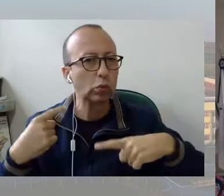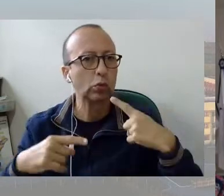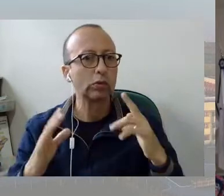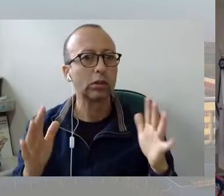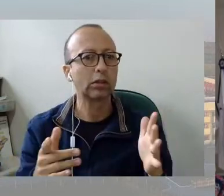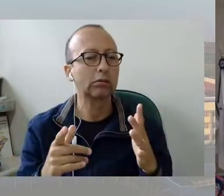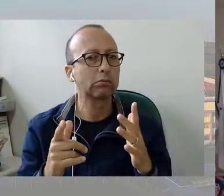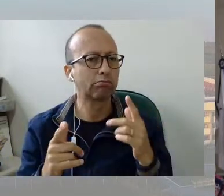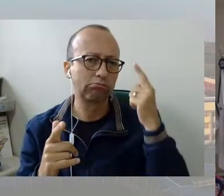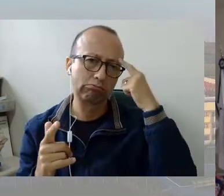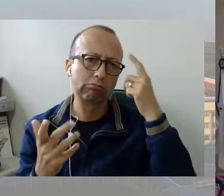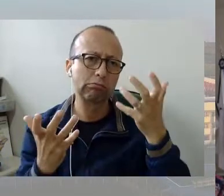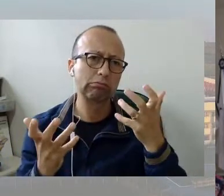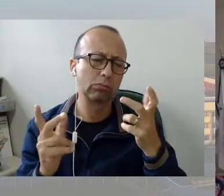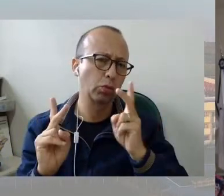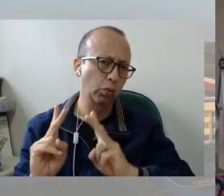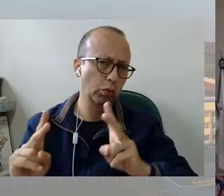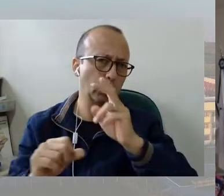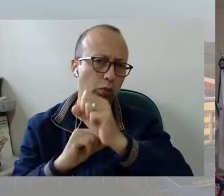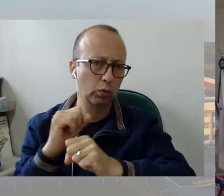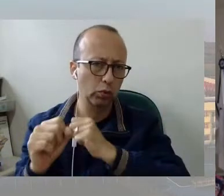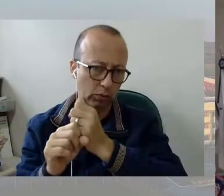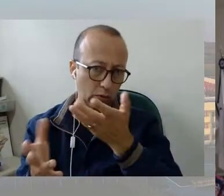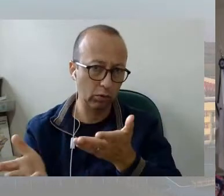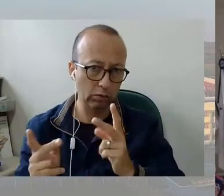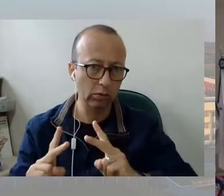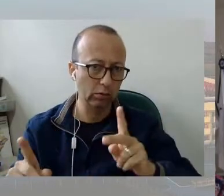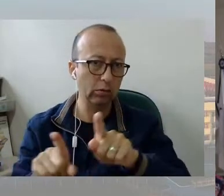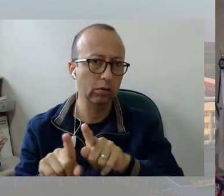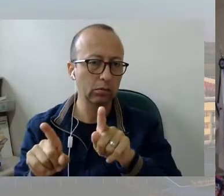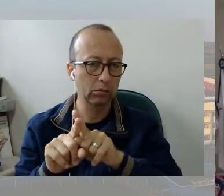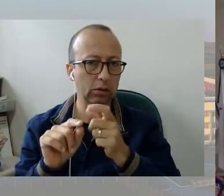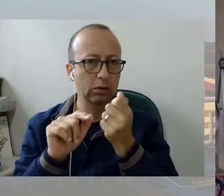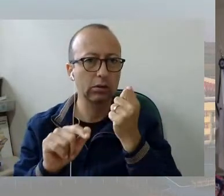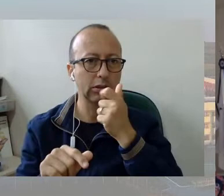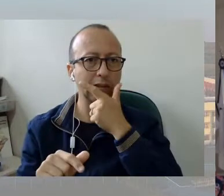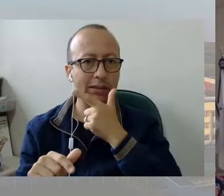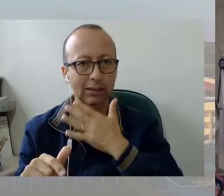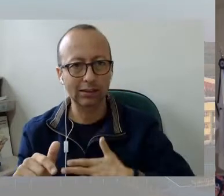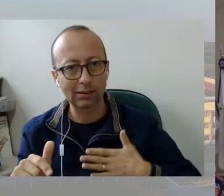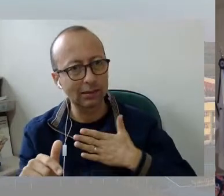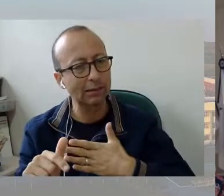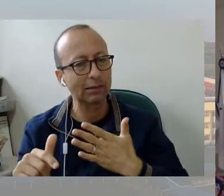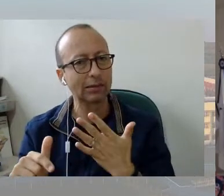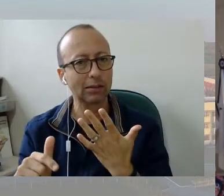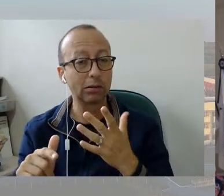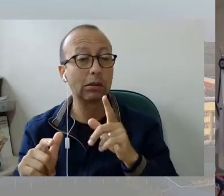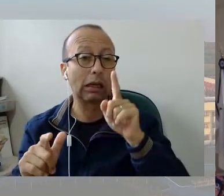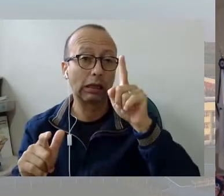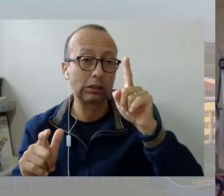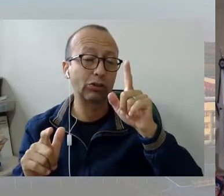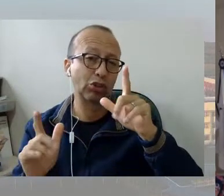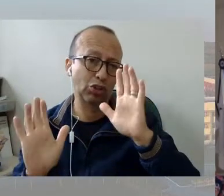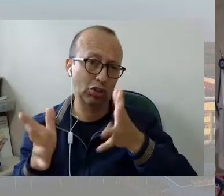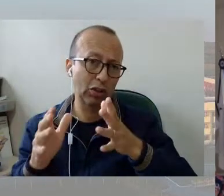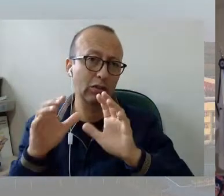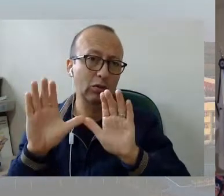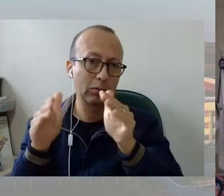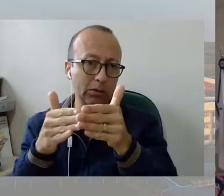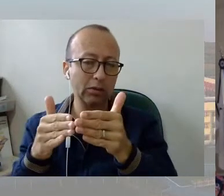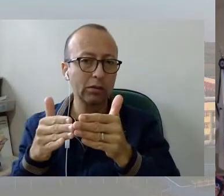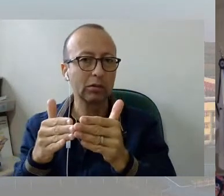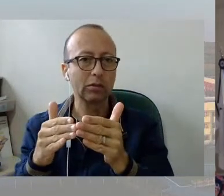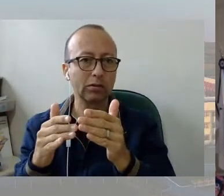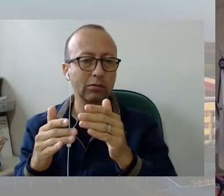que continuasse em Alegrete esse ano, até para ter um histórico de comissão, científica e comissão organizadora.